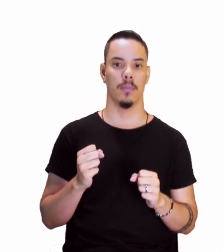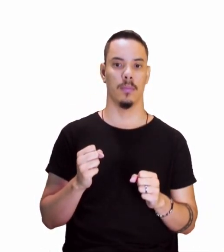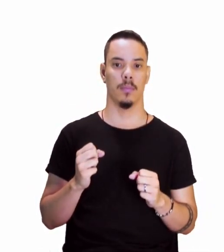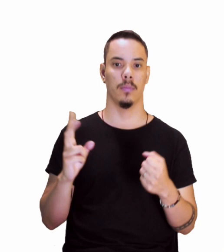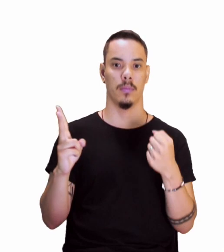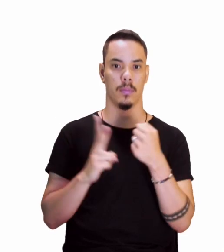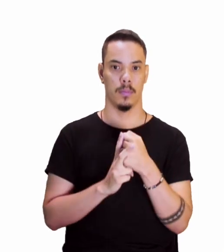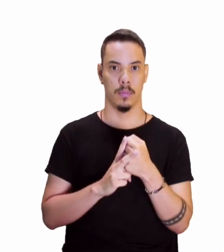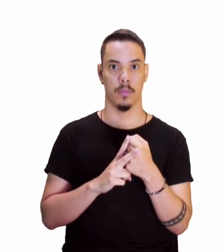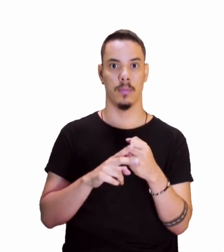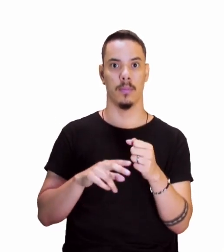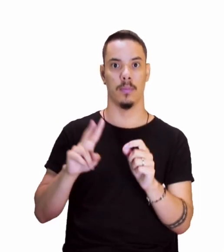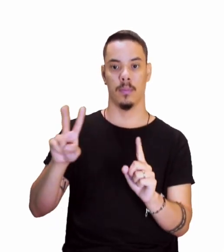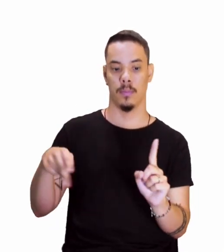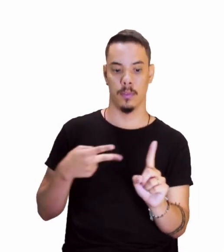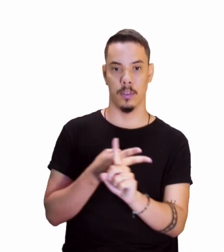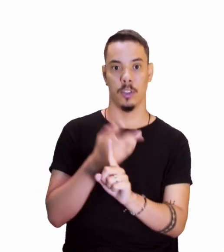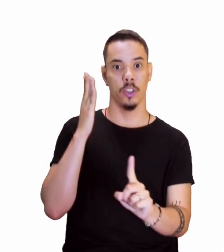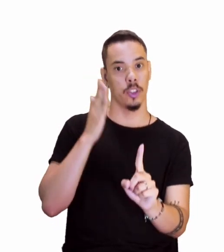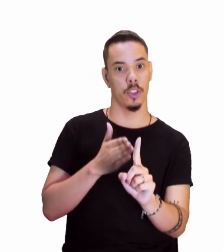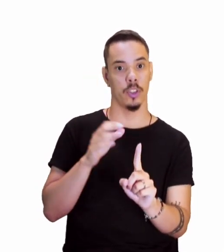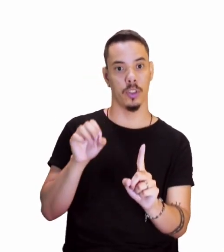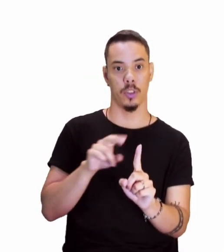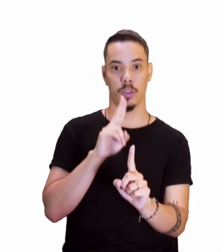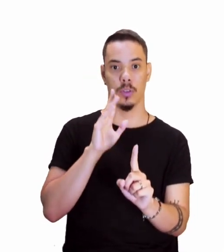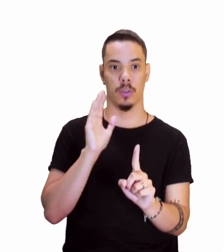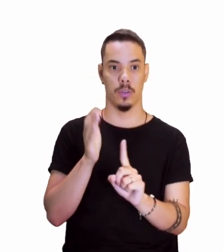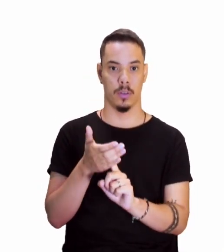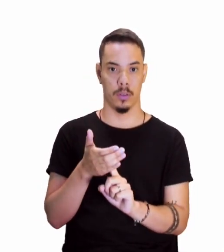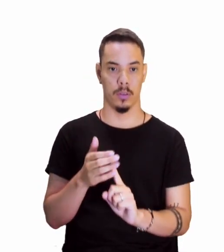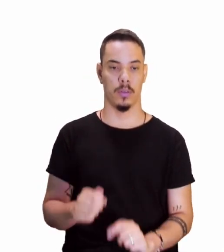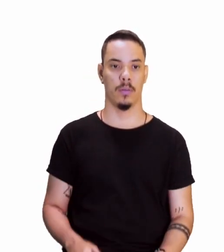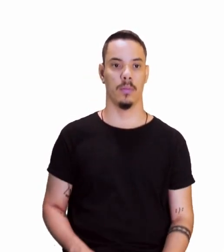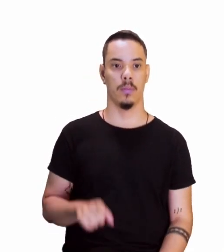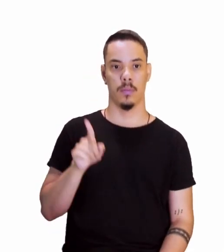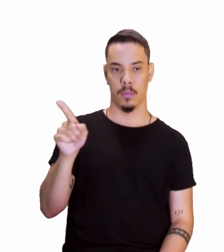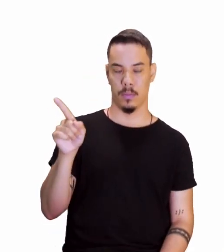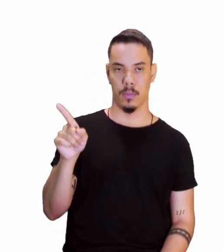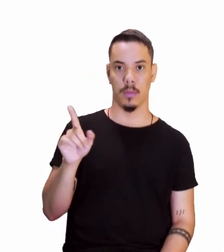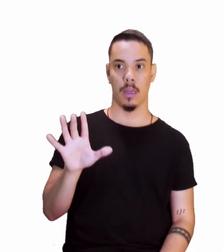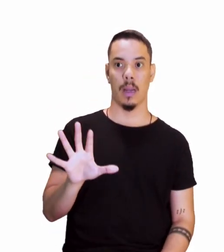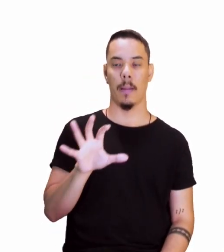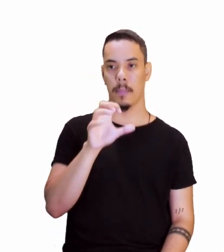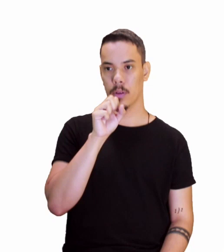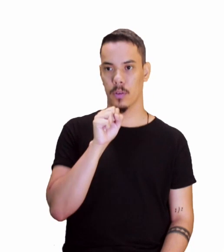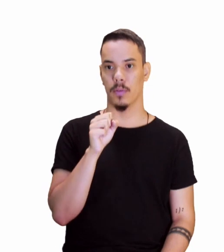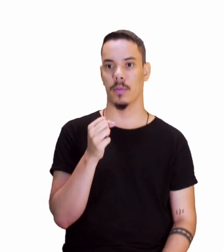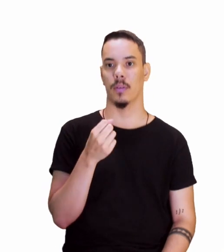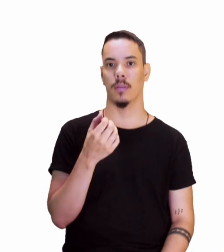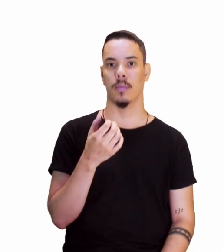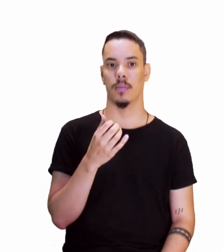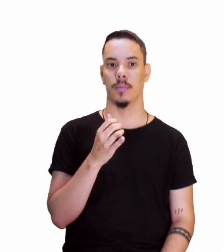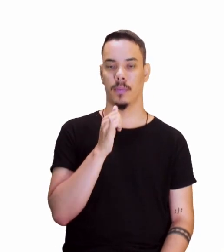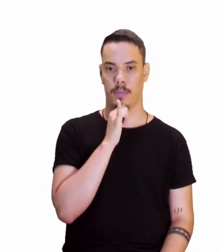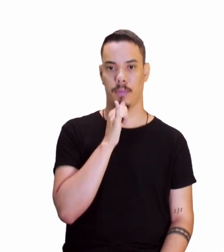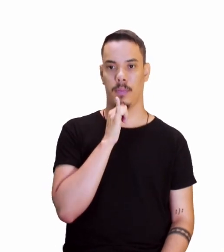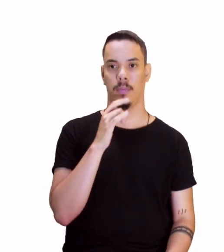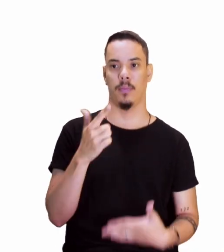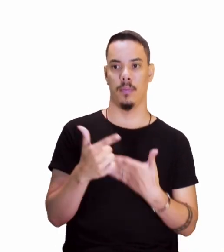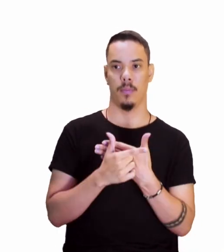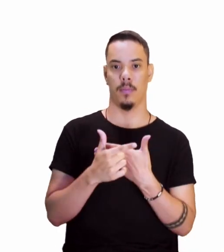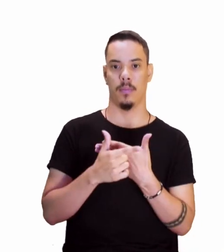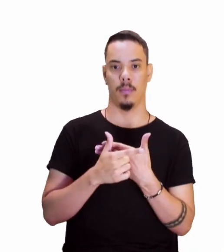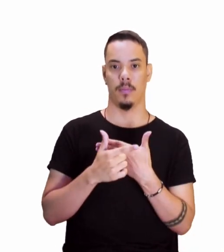verbo transitivo direto ou indireto. No caso aqui, o aspirar no sentido de absorver, inalar, ele vai ter a função